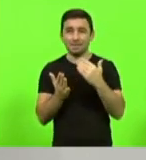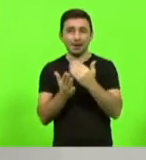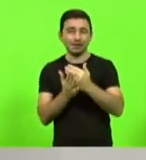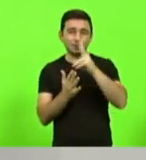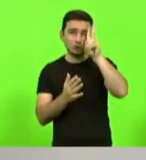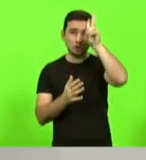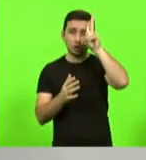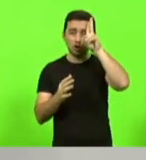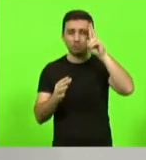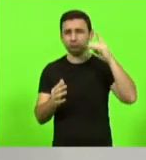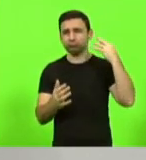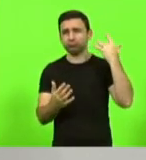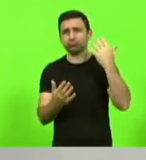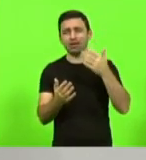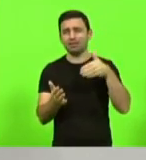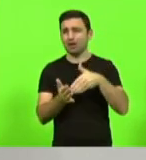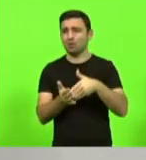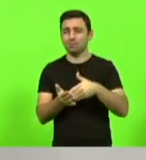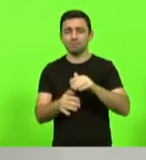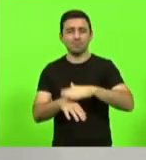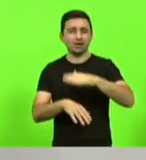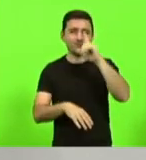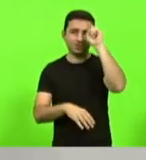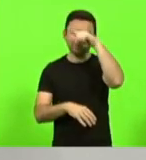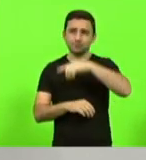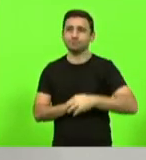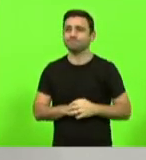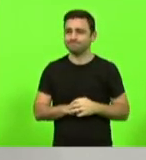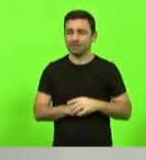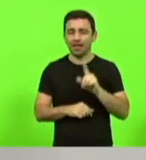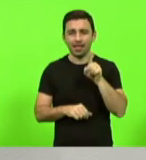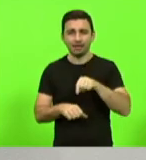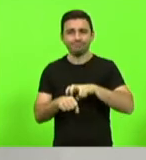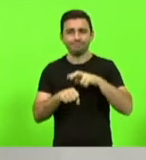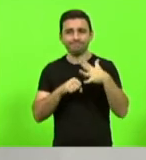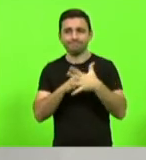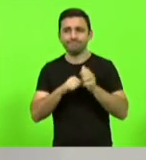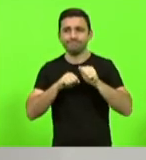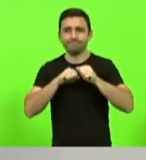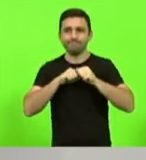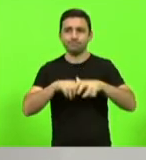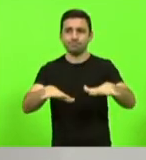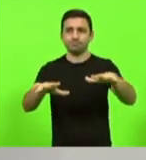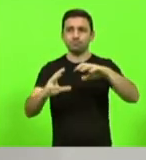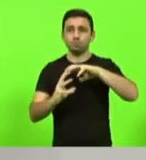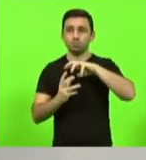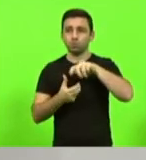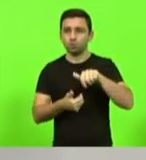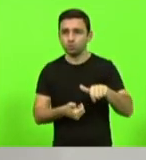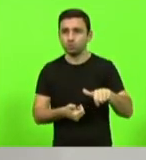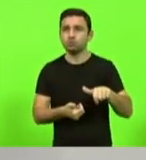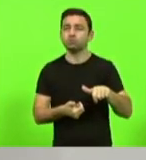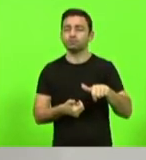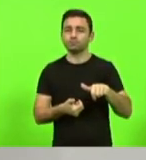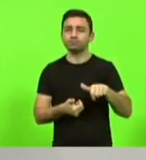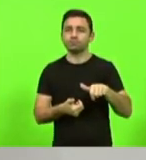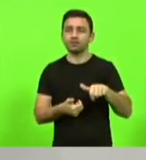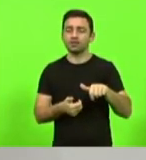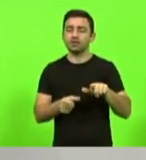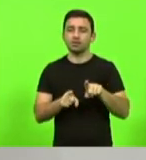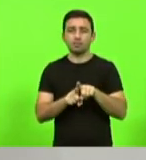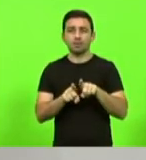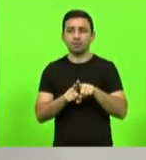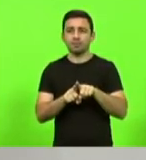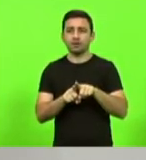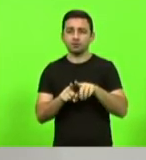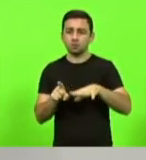da saúde, a pandemia do coronavírus, que assolou o planeta e mudou radicalmente